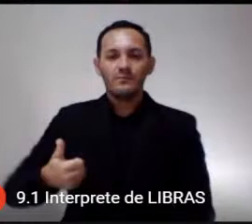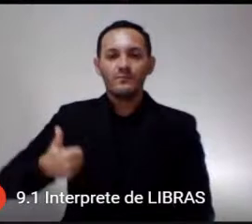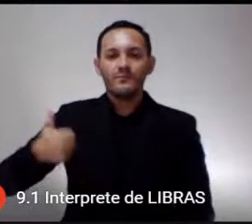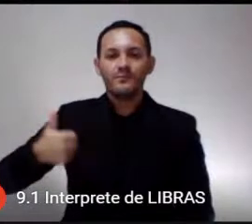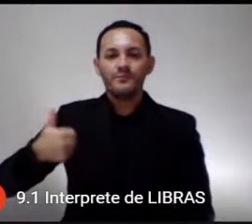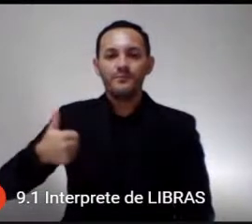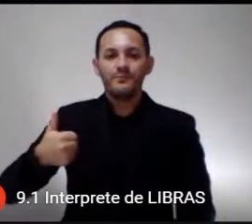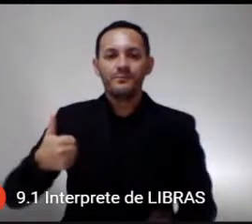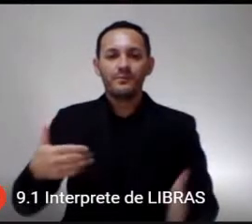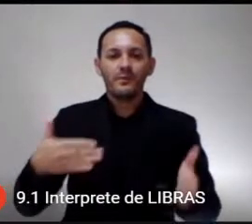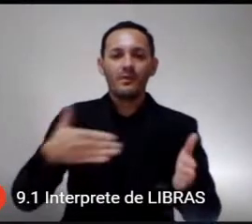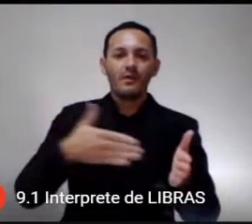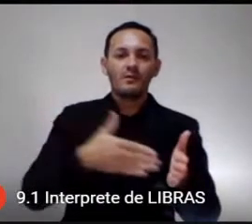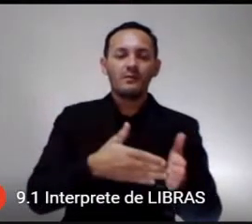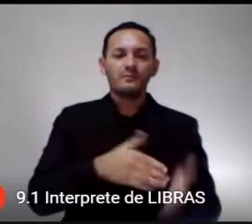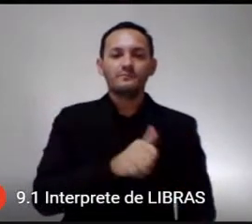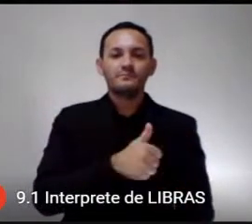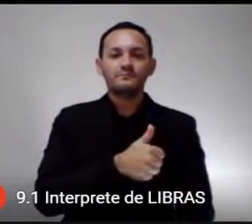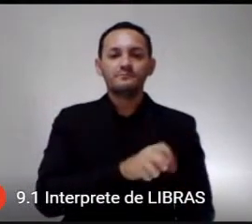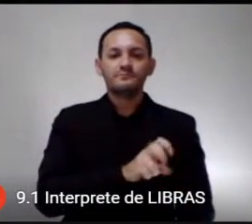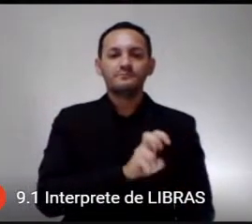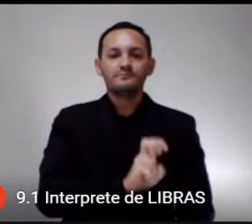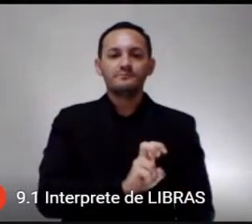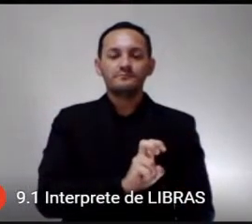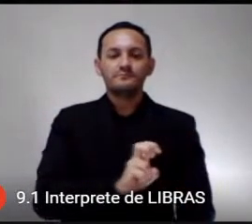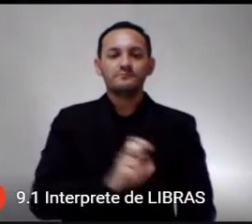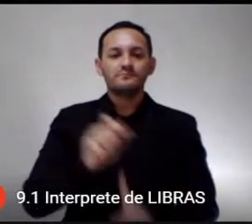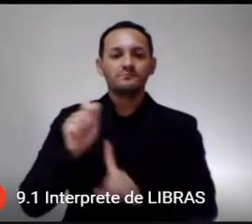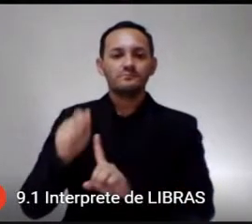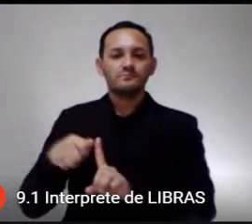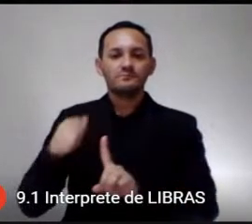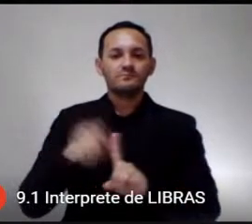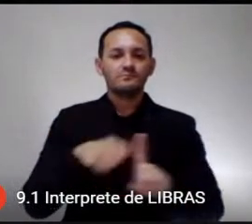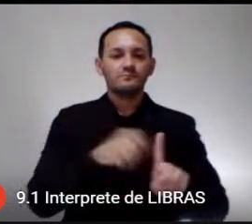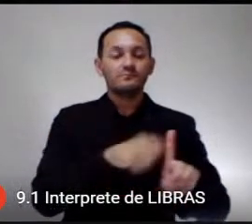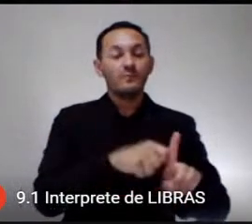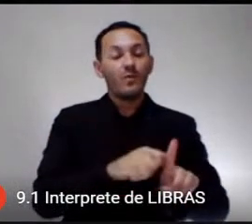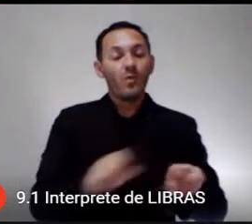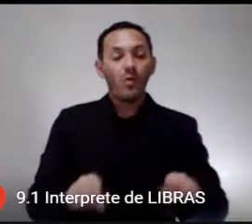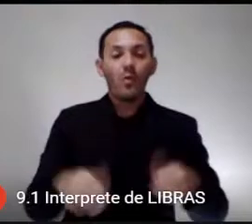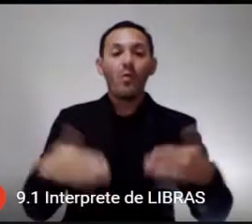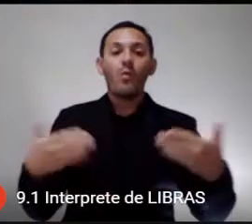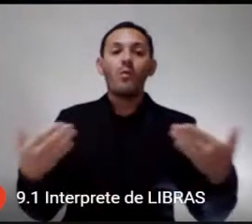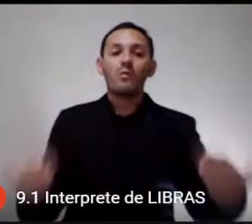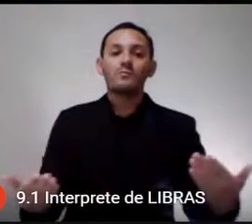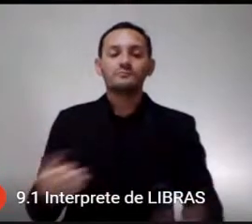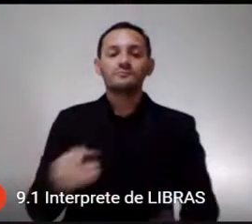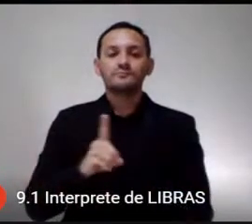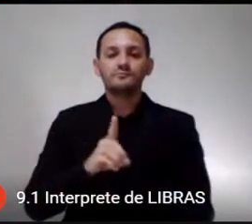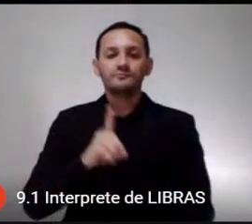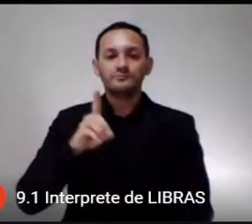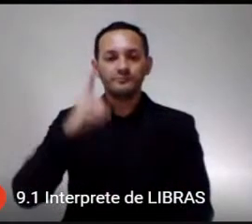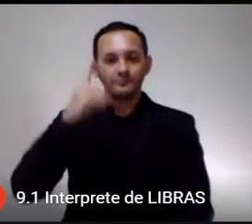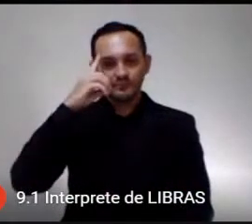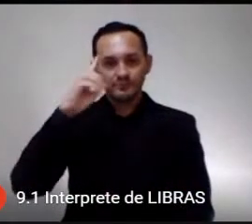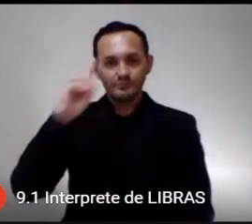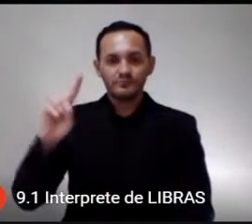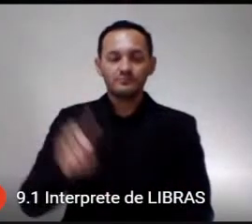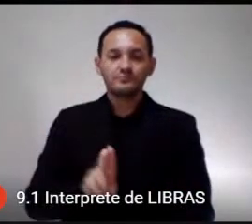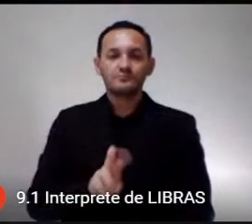mês, ou primeiro dia útil seguinte, sendo que esses prazos serão